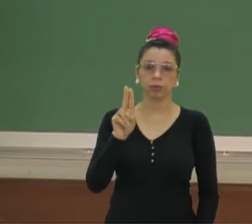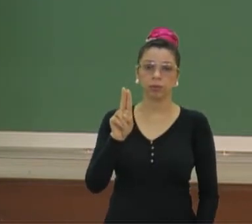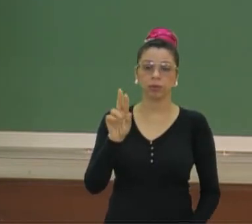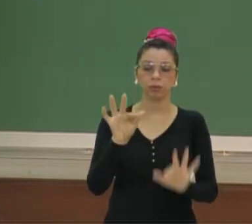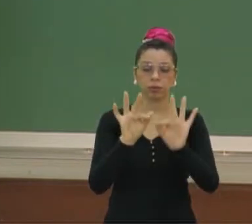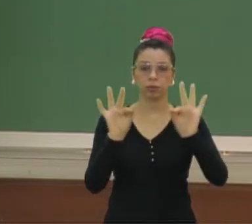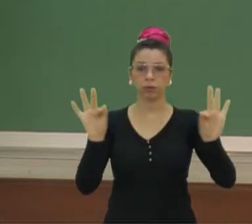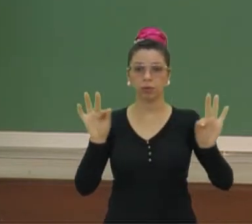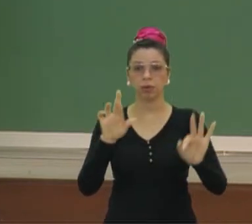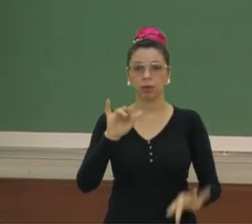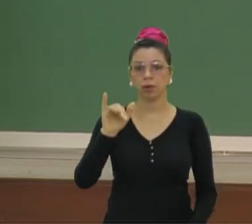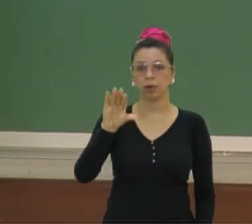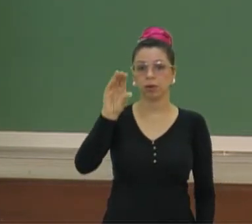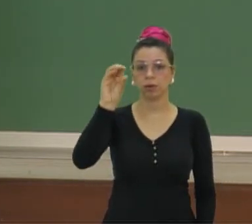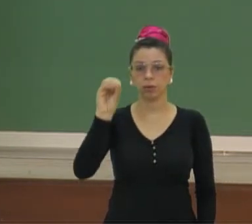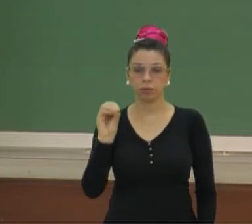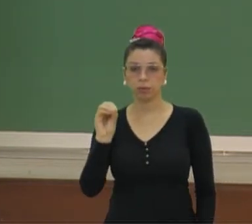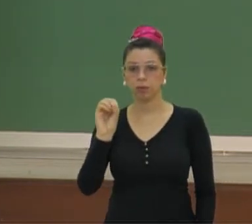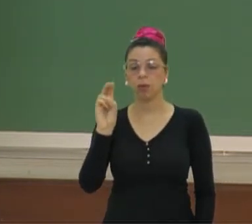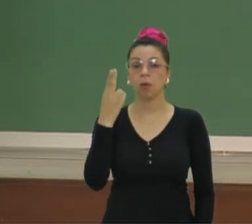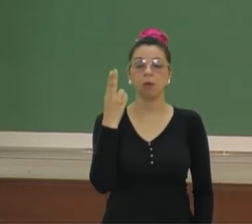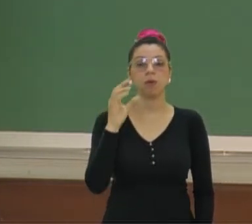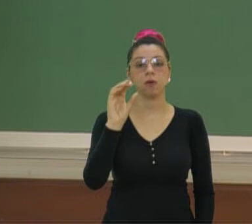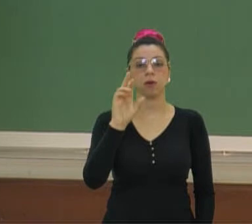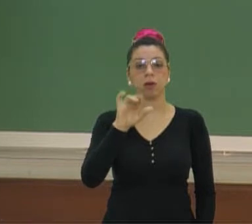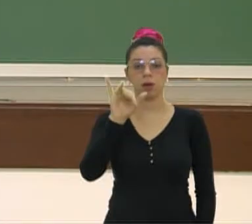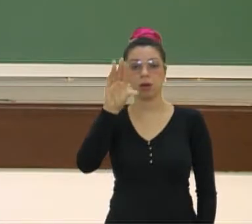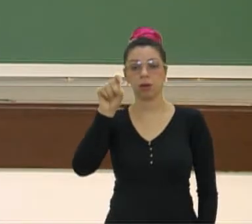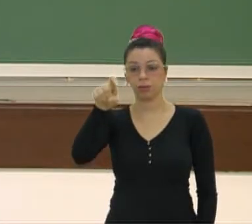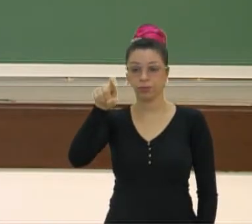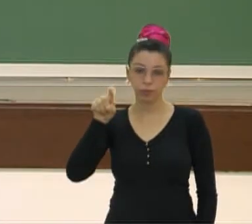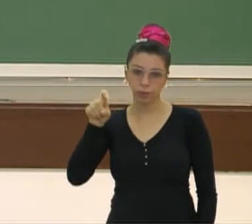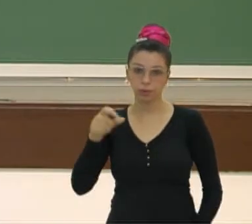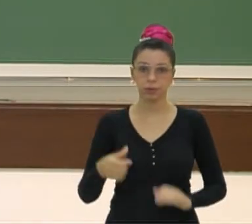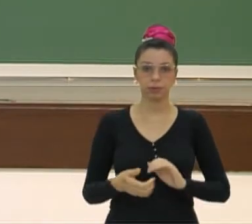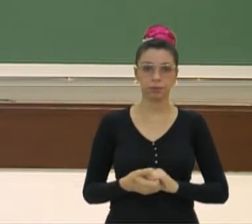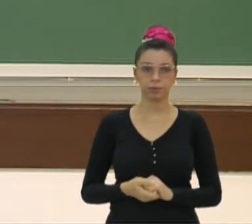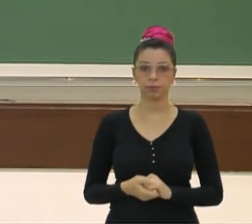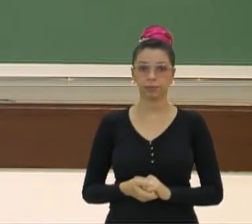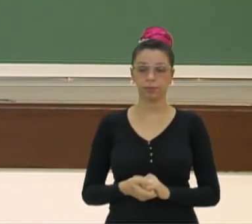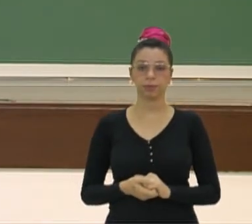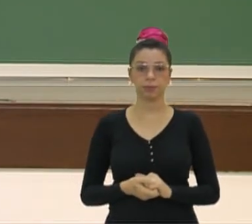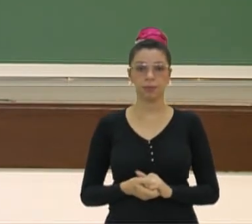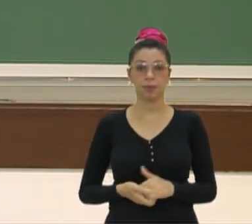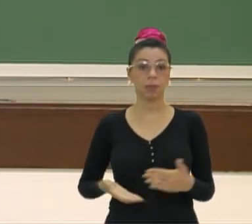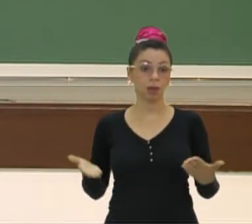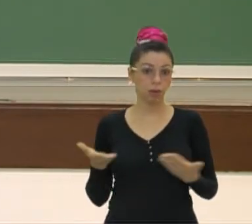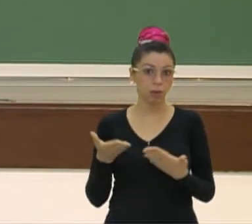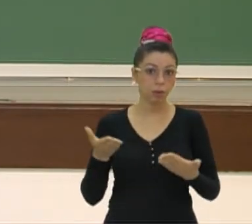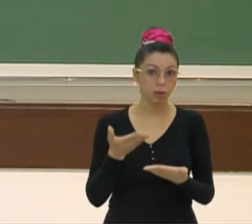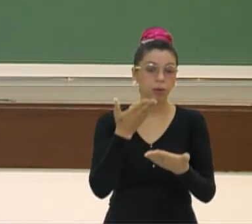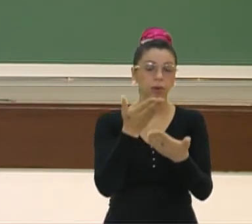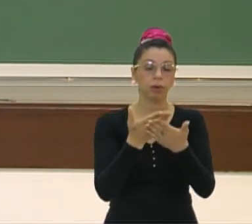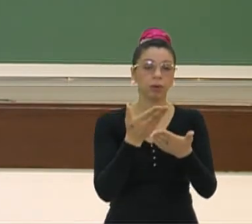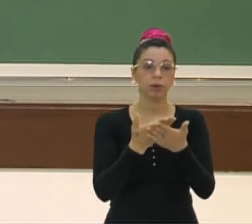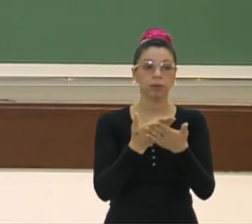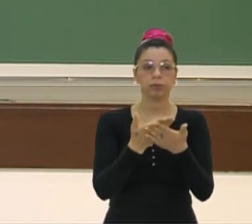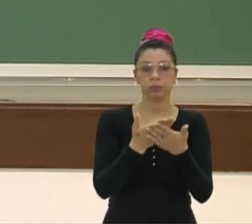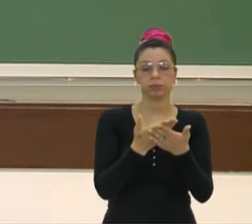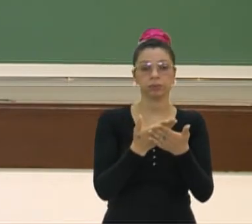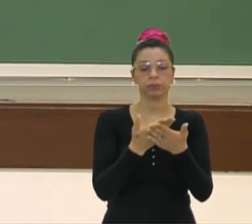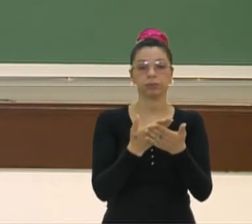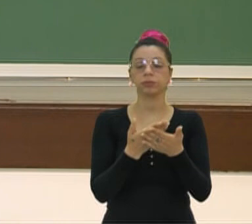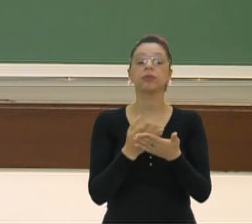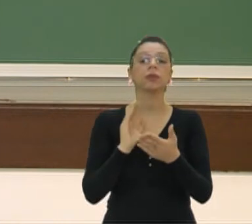essa expressão raios, ou raio-x, ok? Então, na aula de hoje, pessoal, nós falamos sobre,